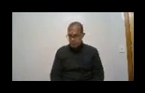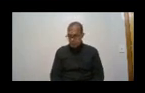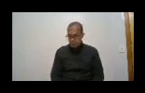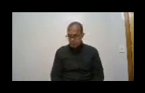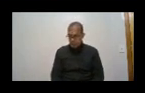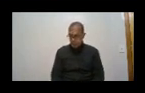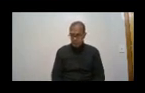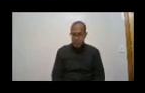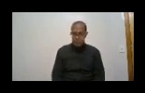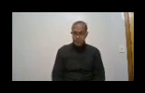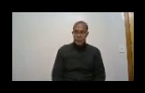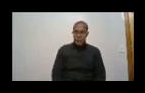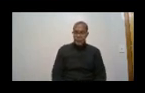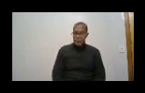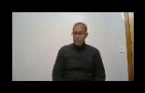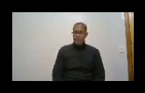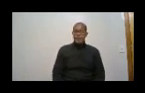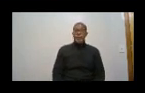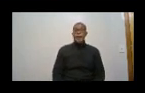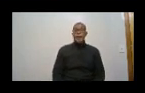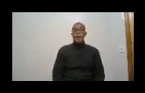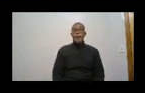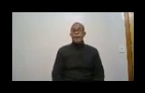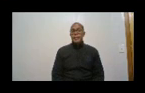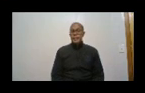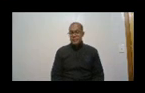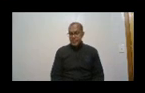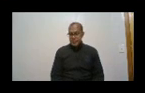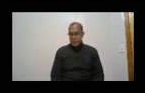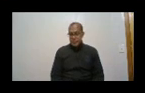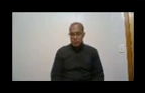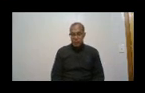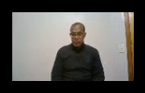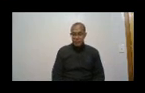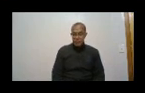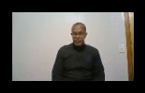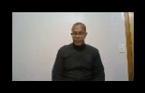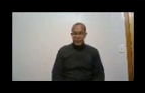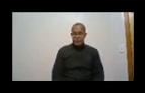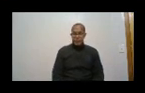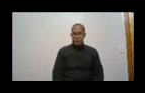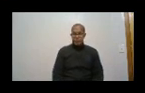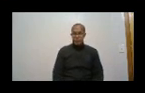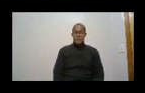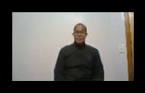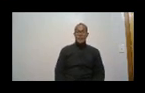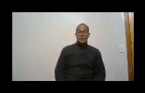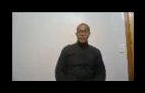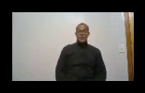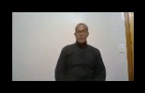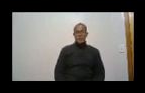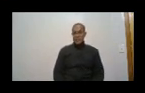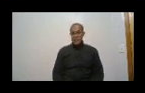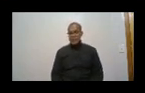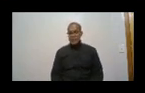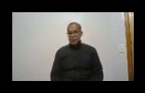voltar no exemplo do salbutamol, tá? Então, o que ele quer dizer assim, a droga, ela possui uma